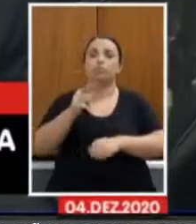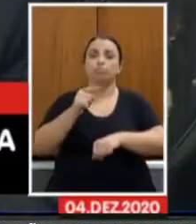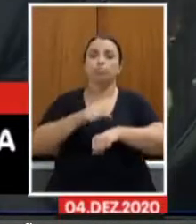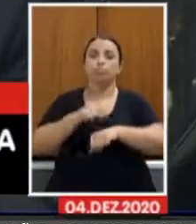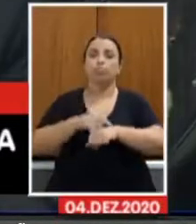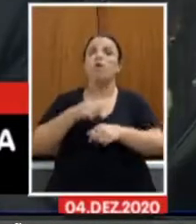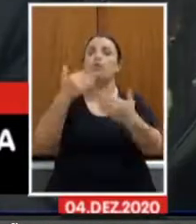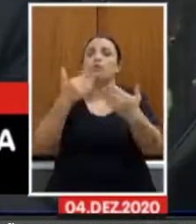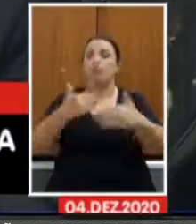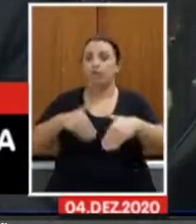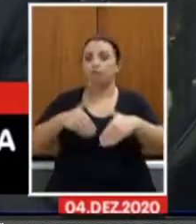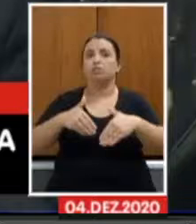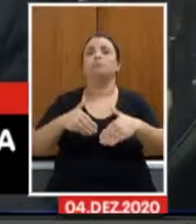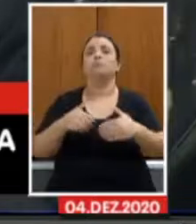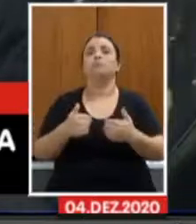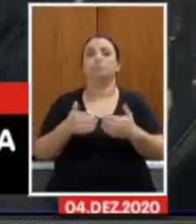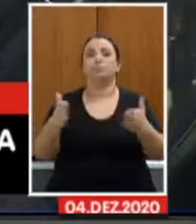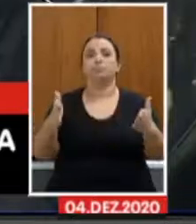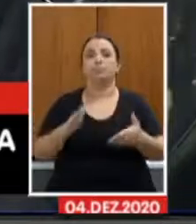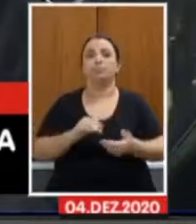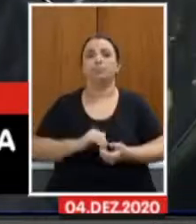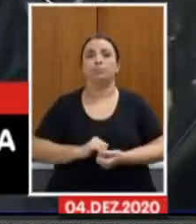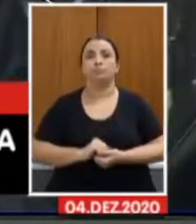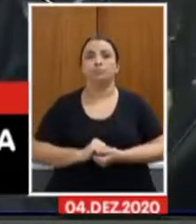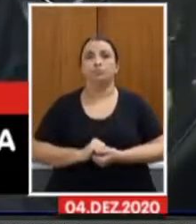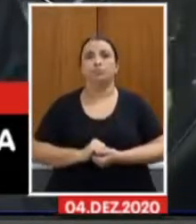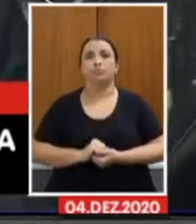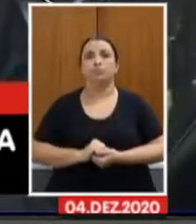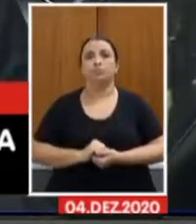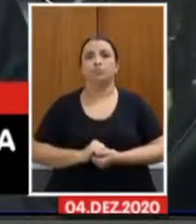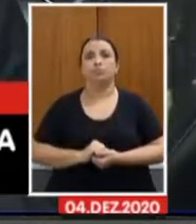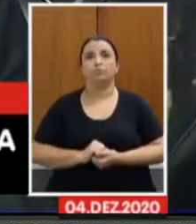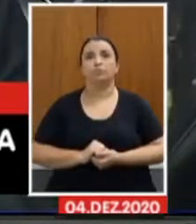o projeto. Em votação.